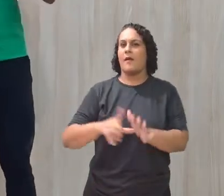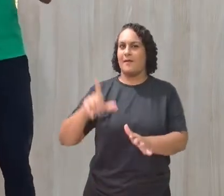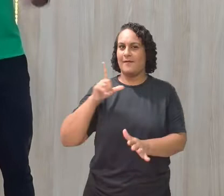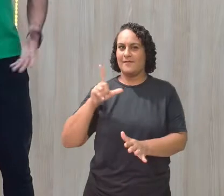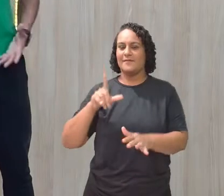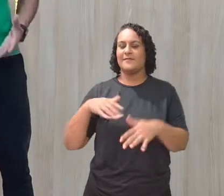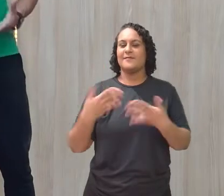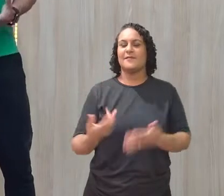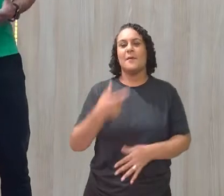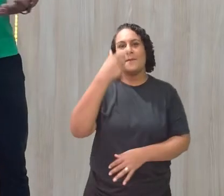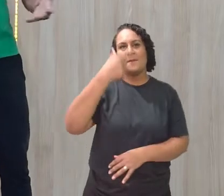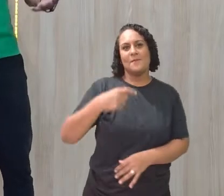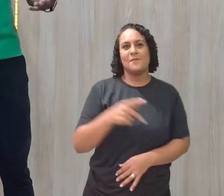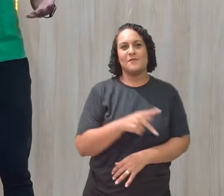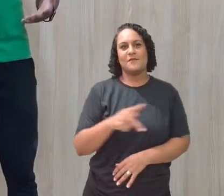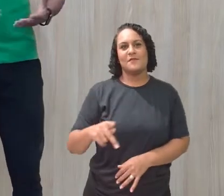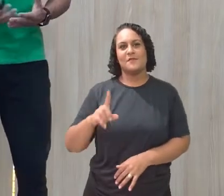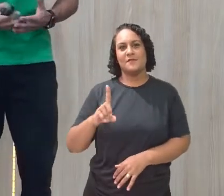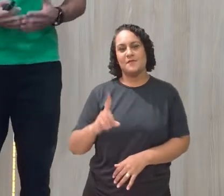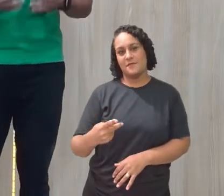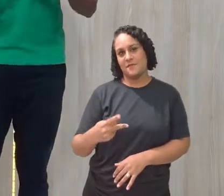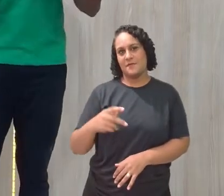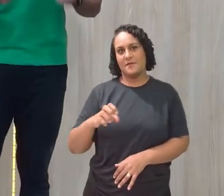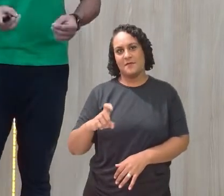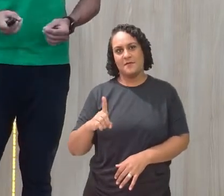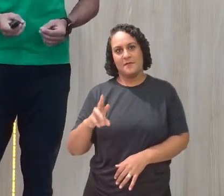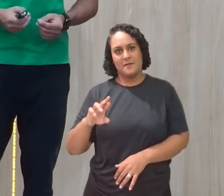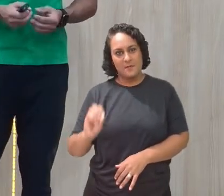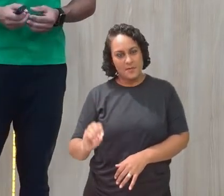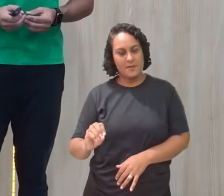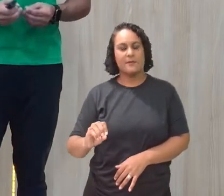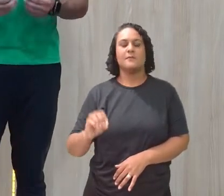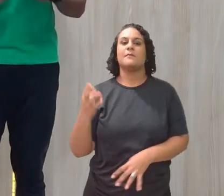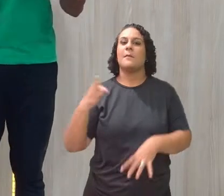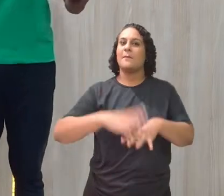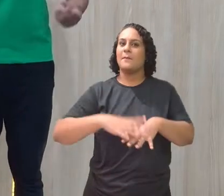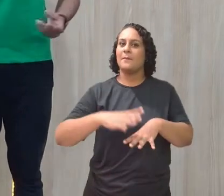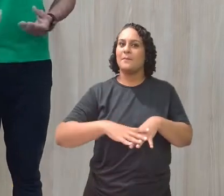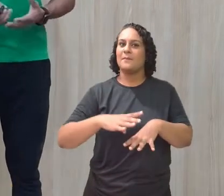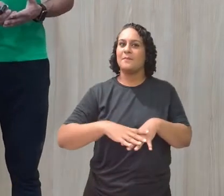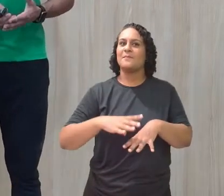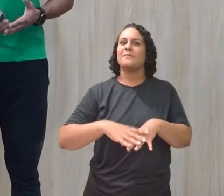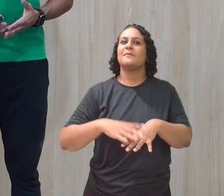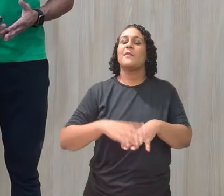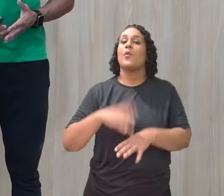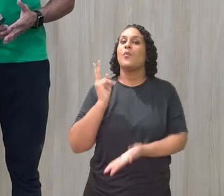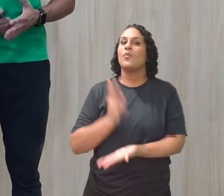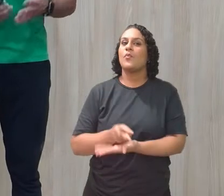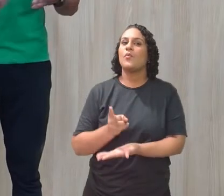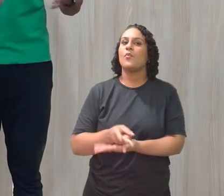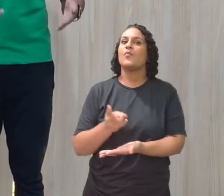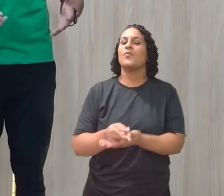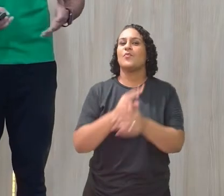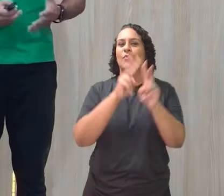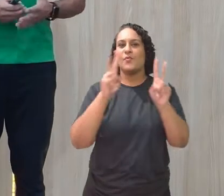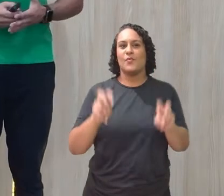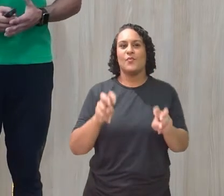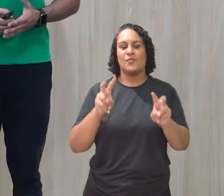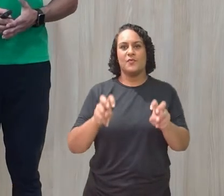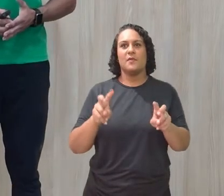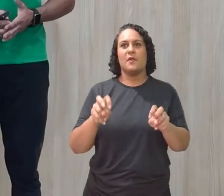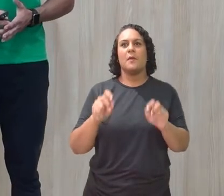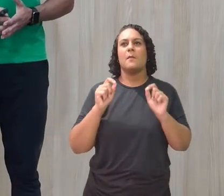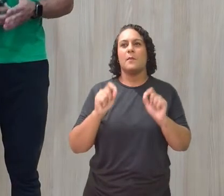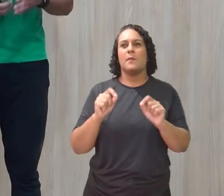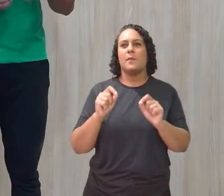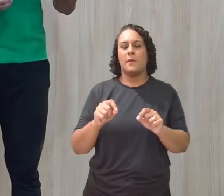certo? Me chamo Pedro Vitor, sou professor de matemática e hoje nós vamos dar continuidade ao que estamos vivenciando em